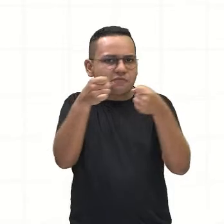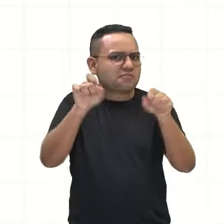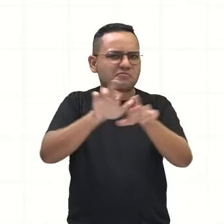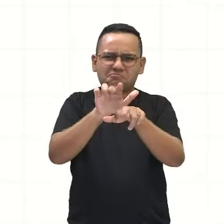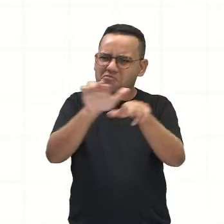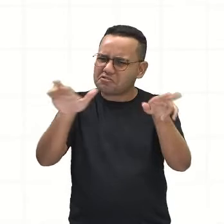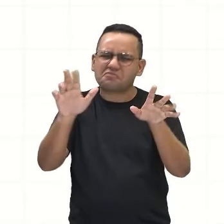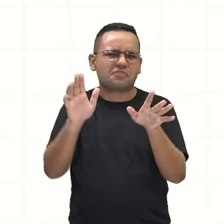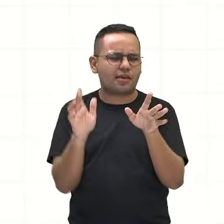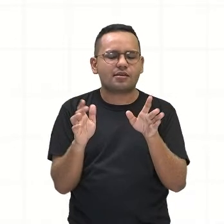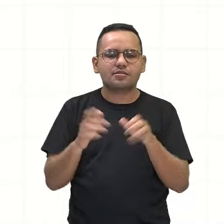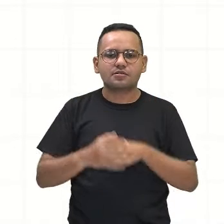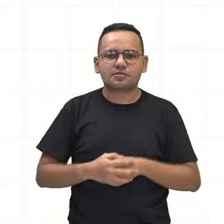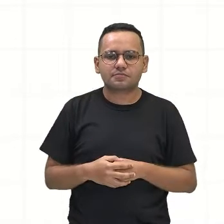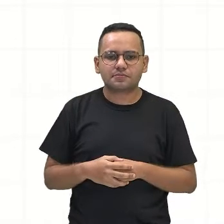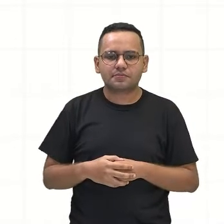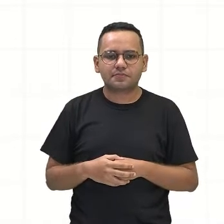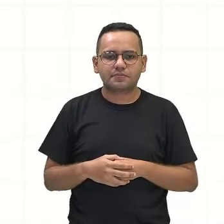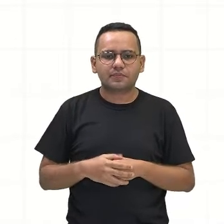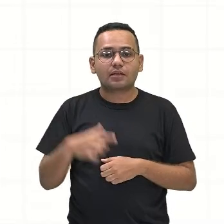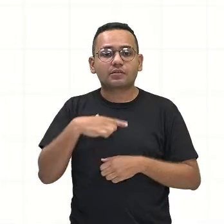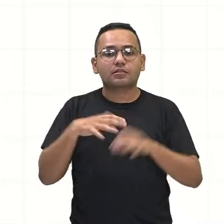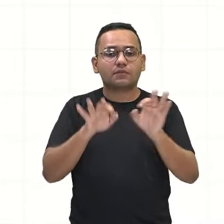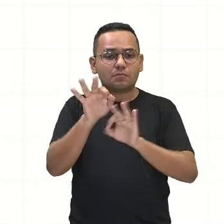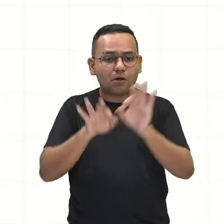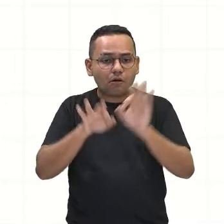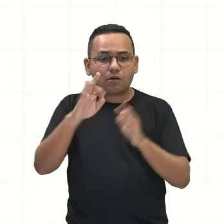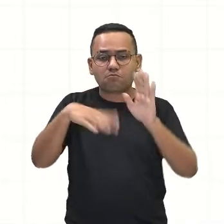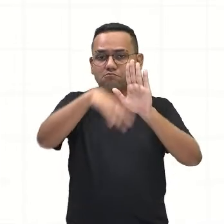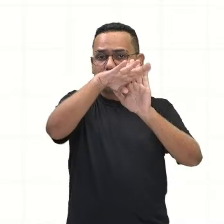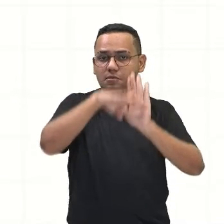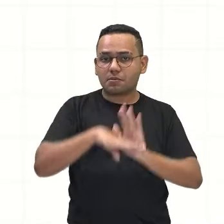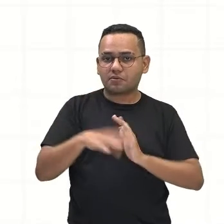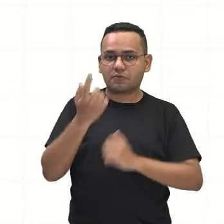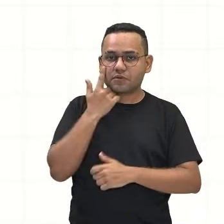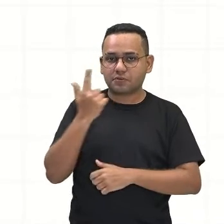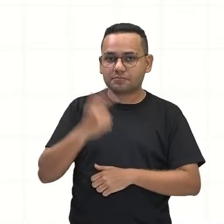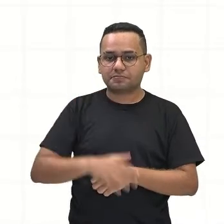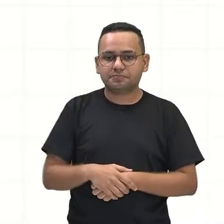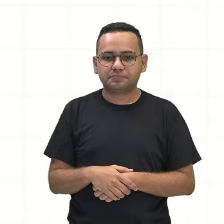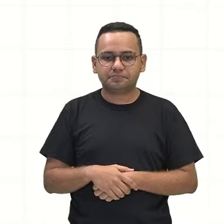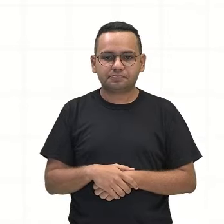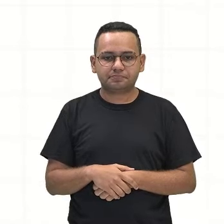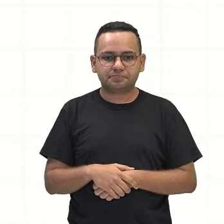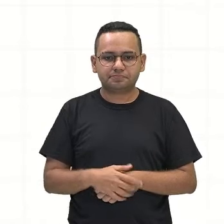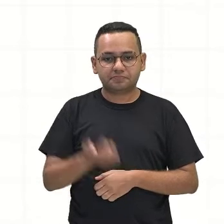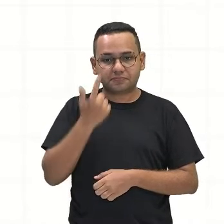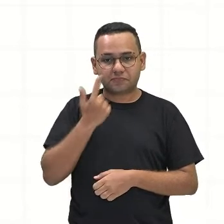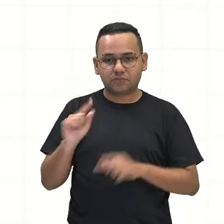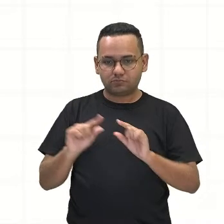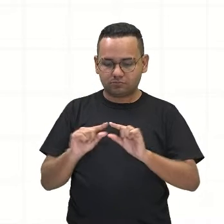preferenciais dos entrevistados organizados na tabela a seguir, tá? Aqui